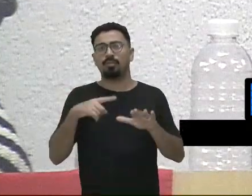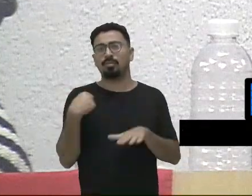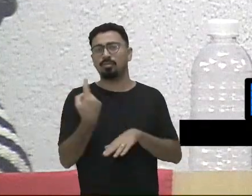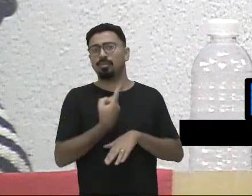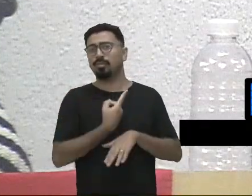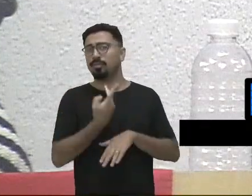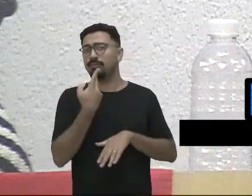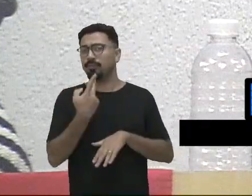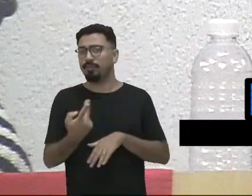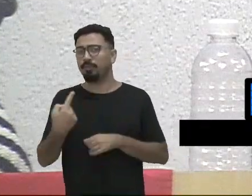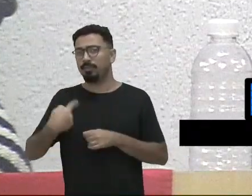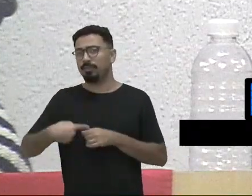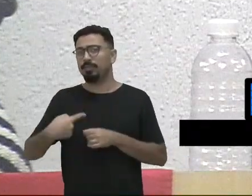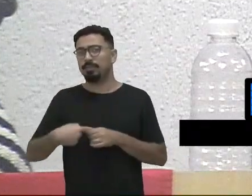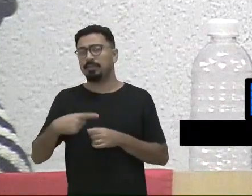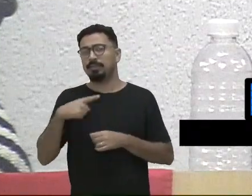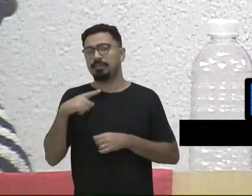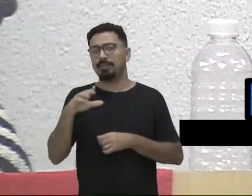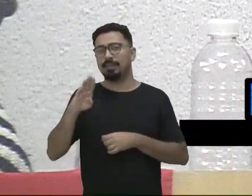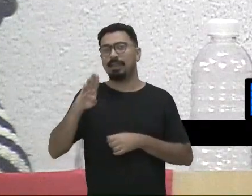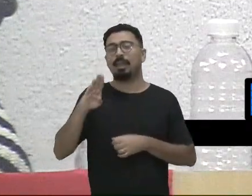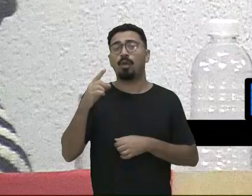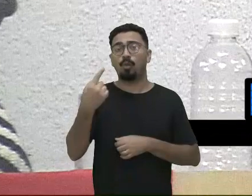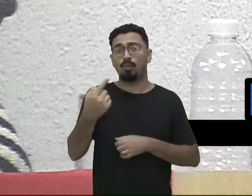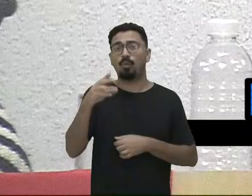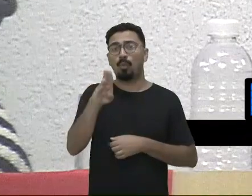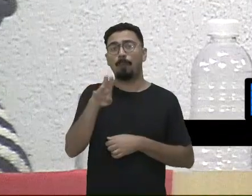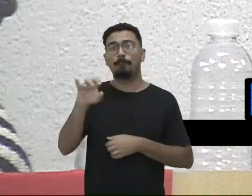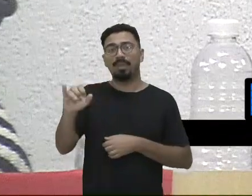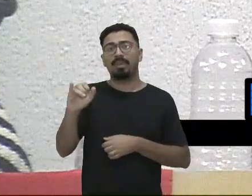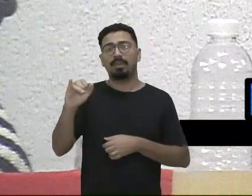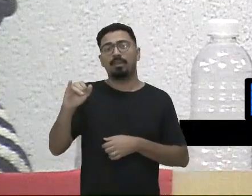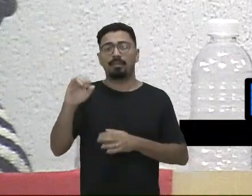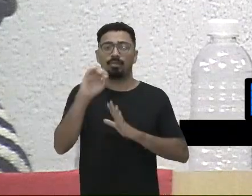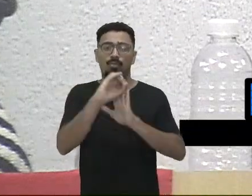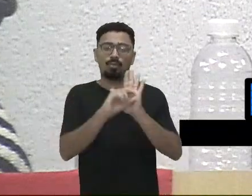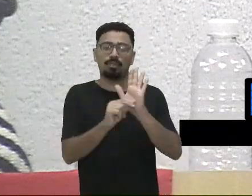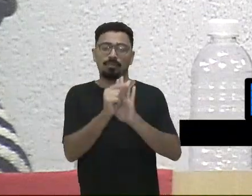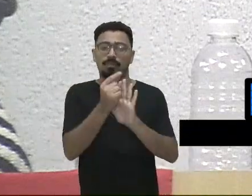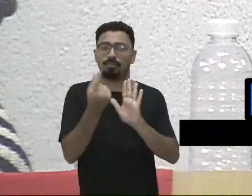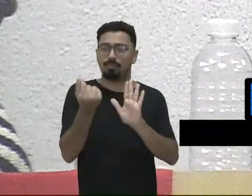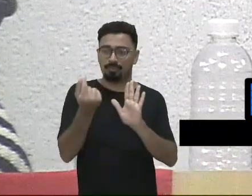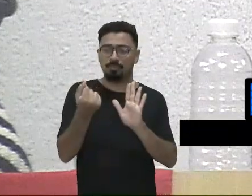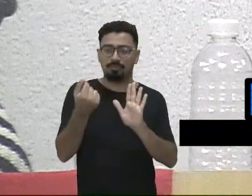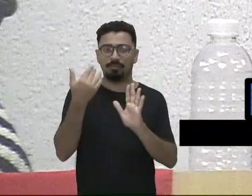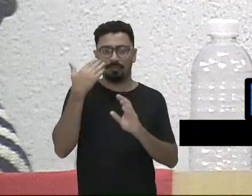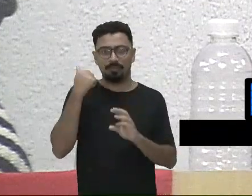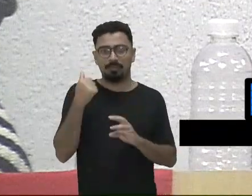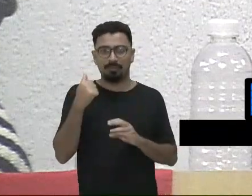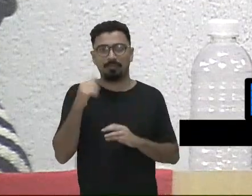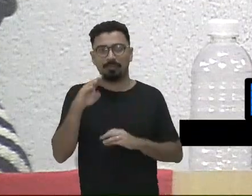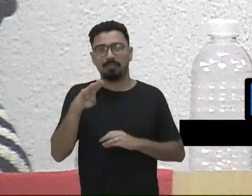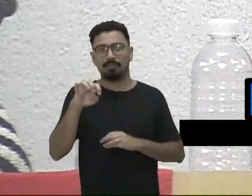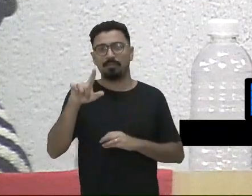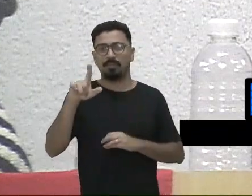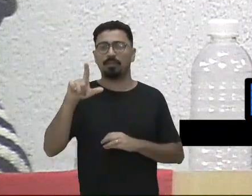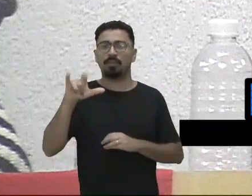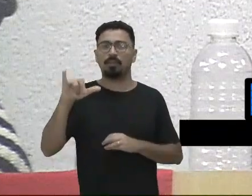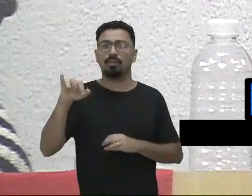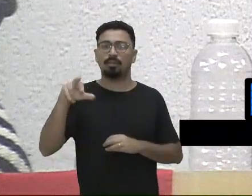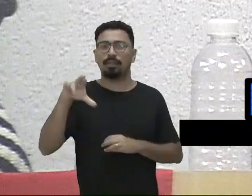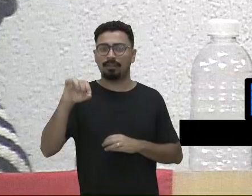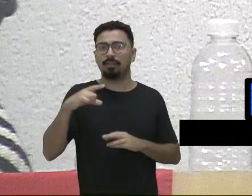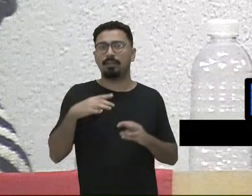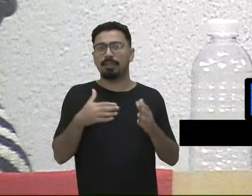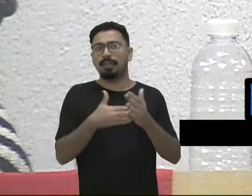falando de uma cidade bilionária, que tem 1 bilhão no nosso orçamento. E o recurso, mesmo ele sendo bilionário, ele não é infinito,